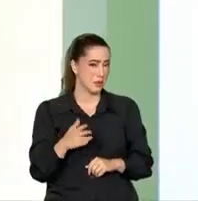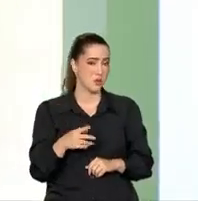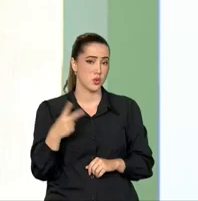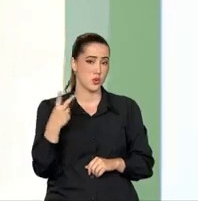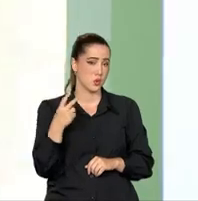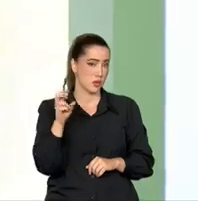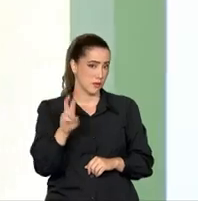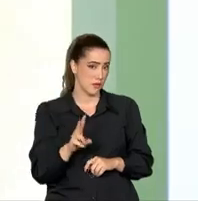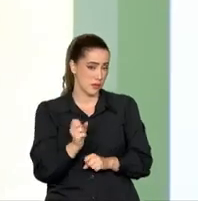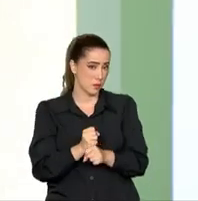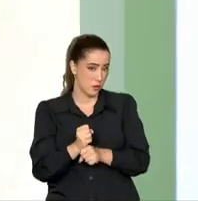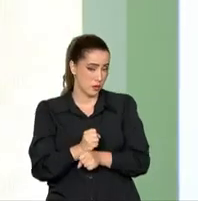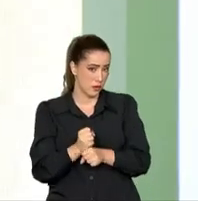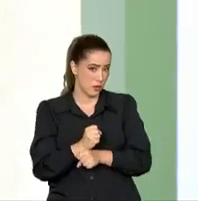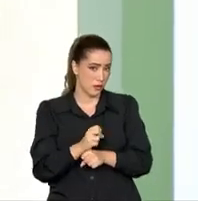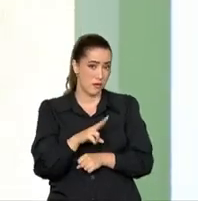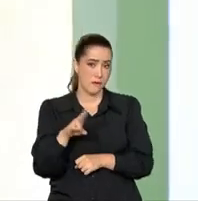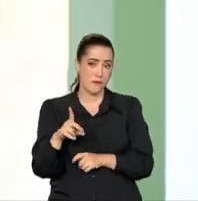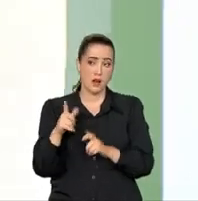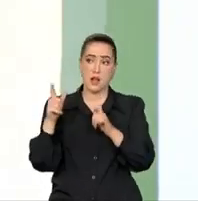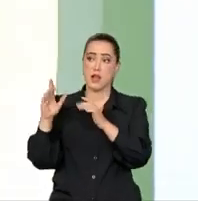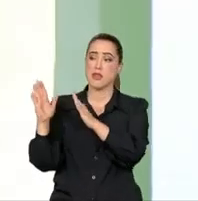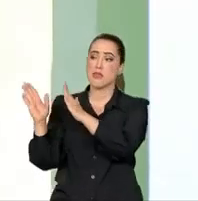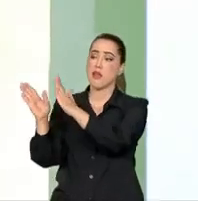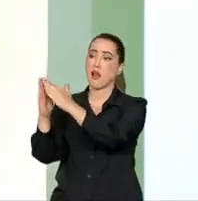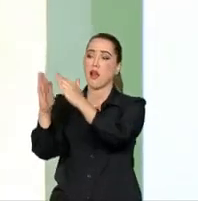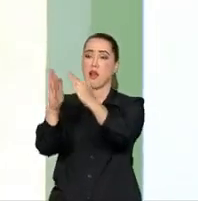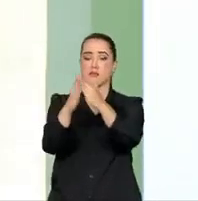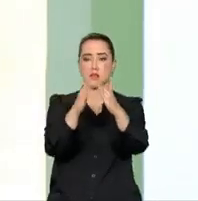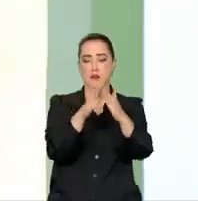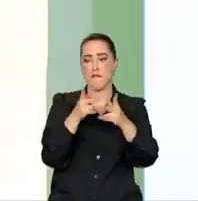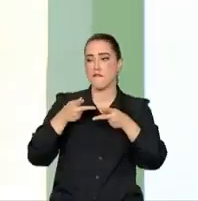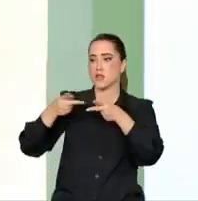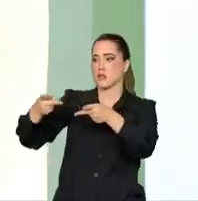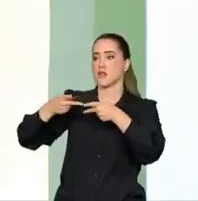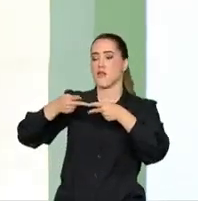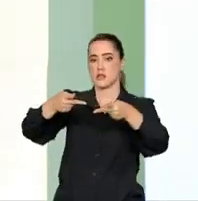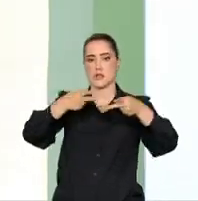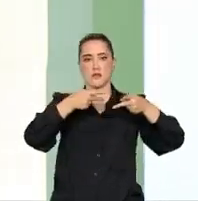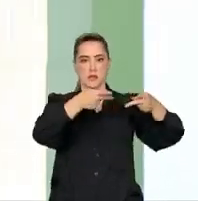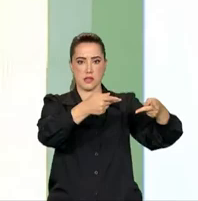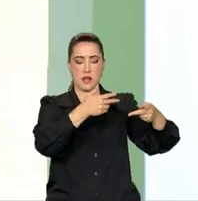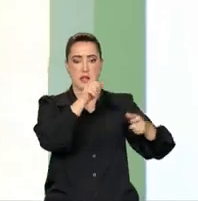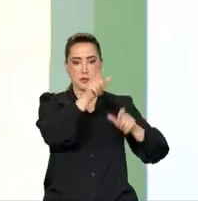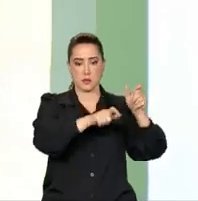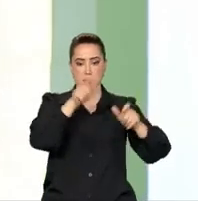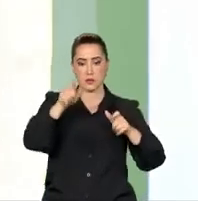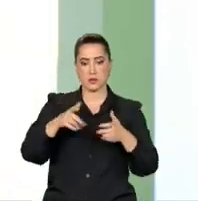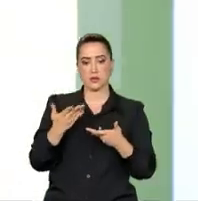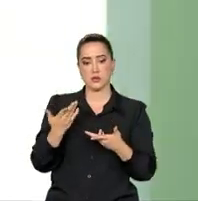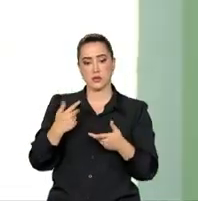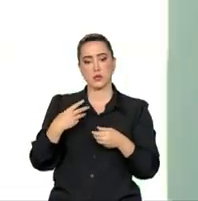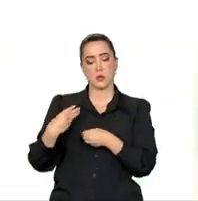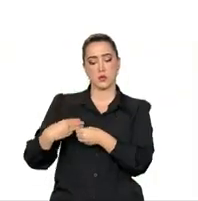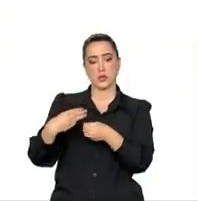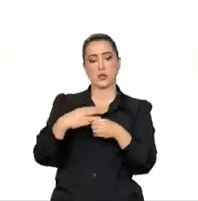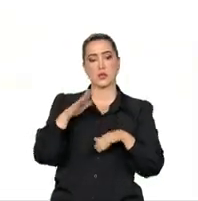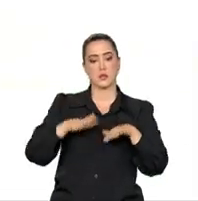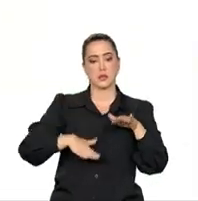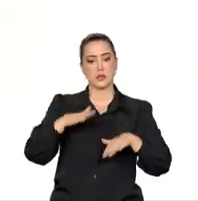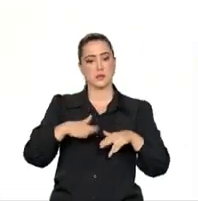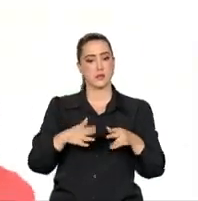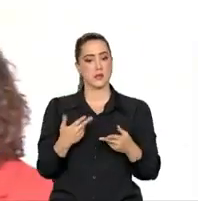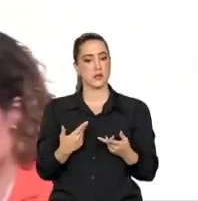por ano, vão na casa de todas as pessoas naquele município. E a partir daí, muitas